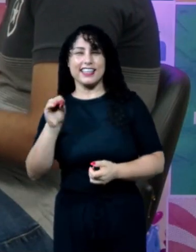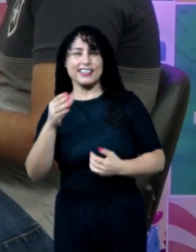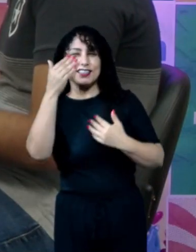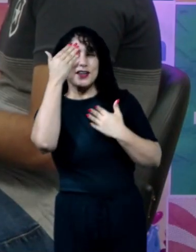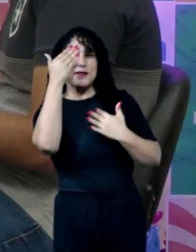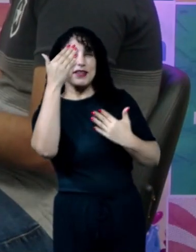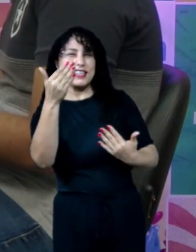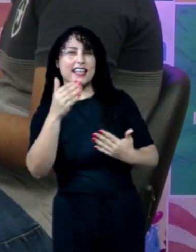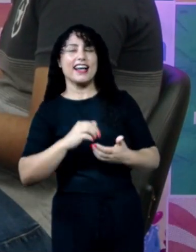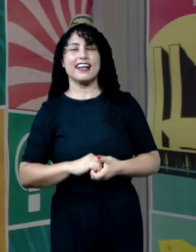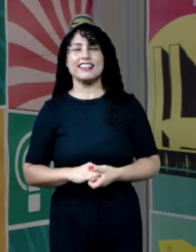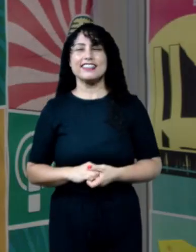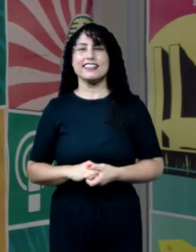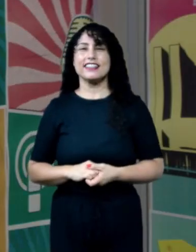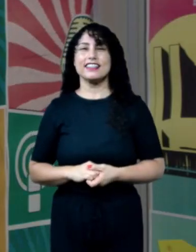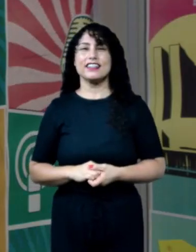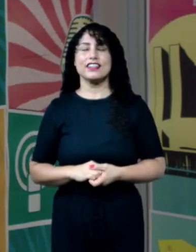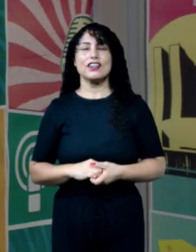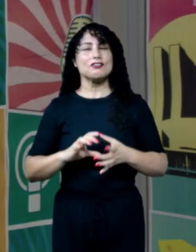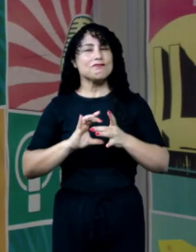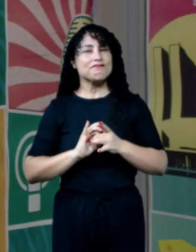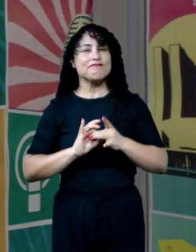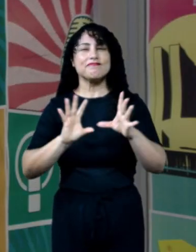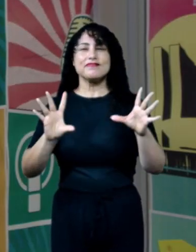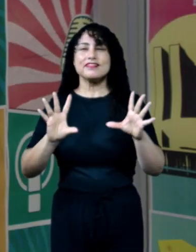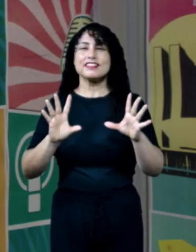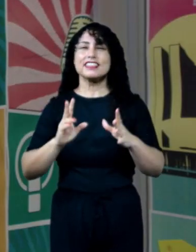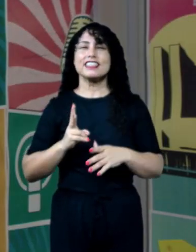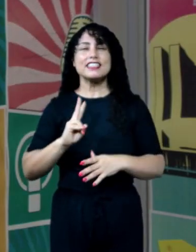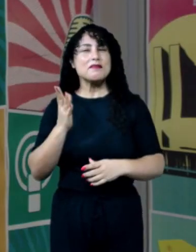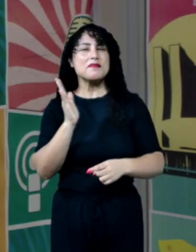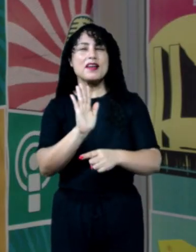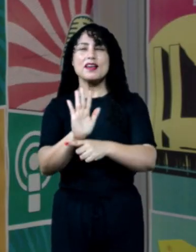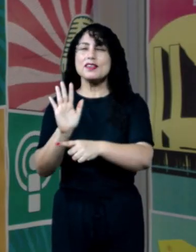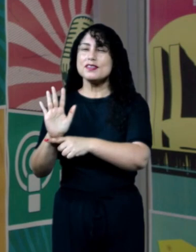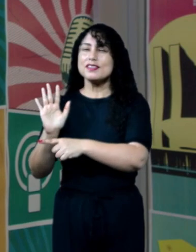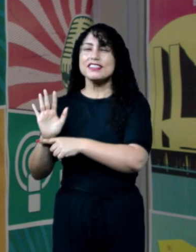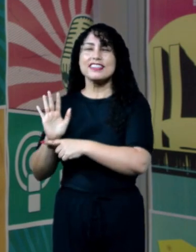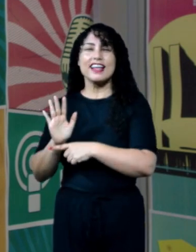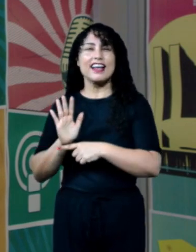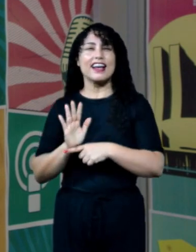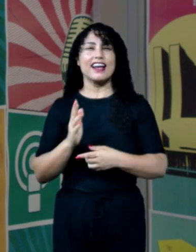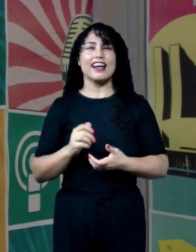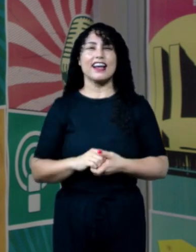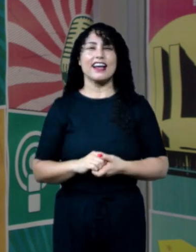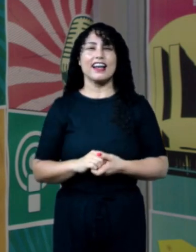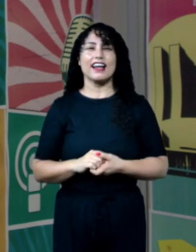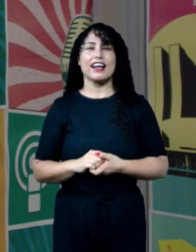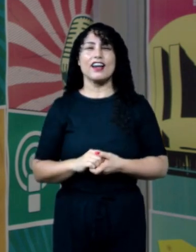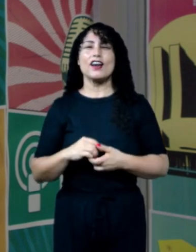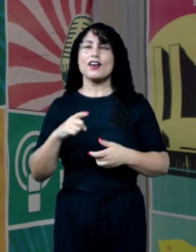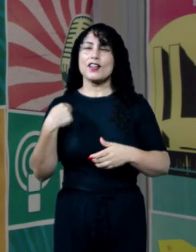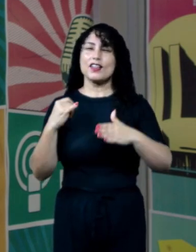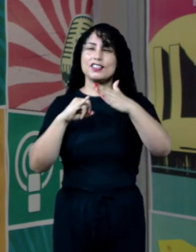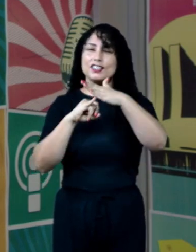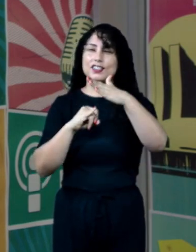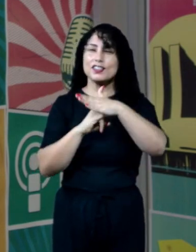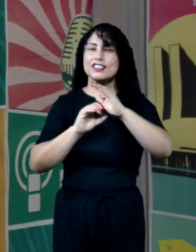obrigado, tá? Estou à disposição sempre para poder cooperar com a nossa instituição e com a